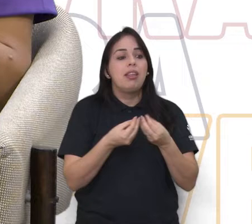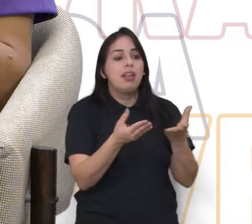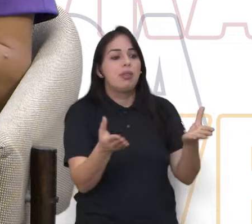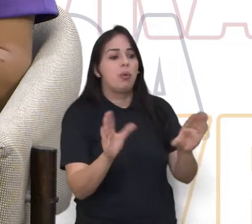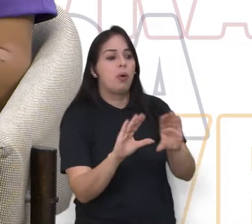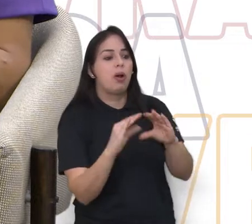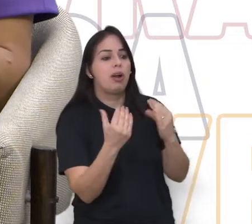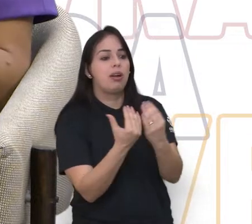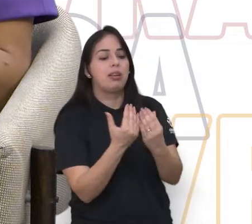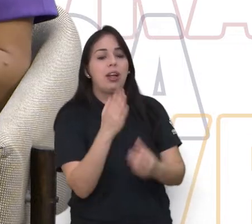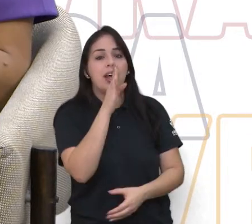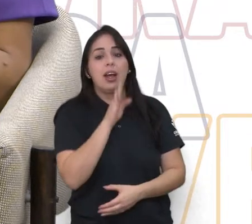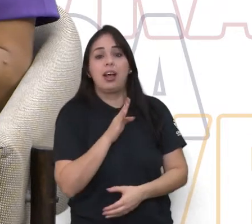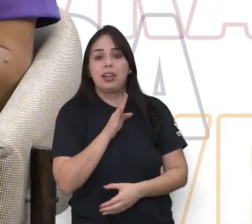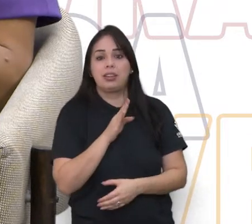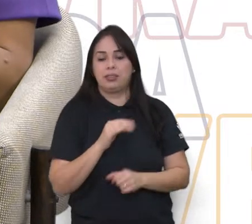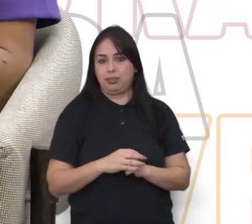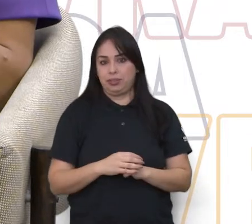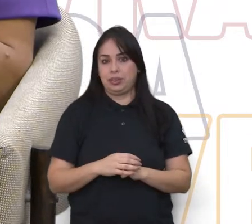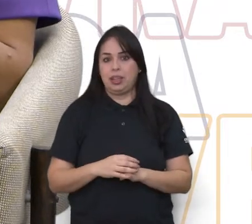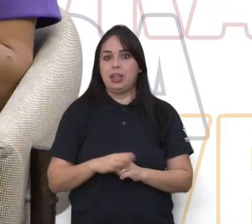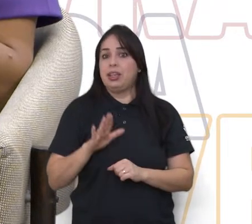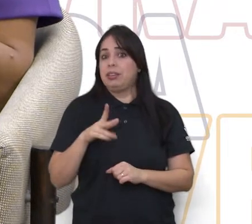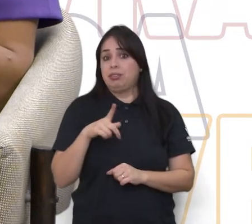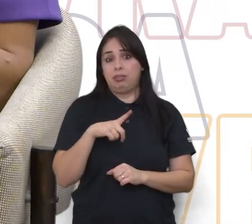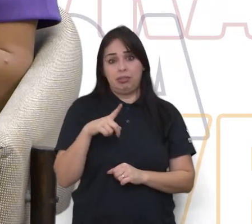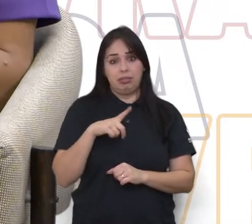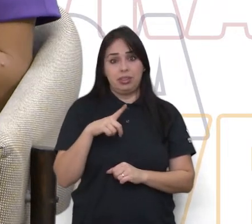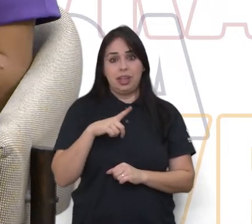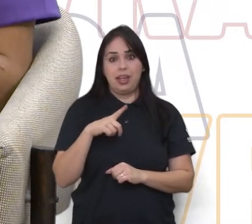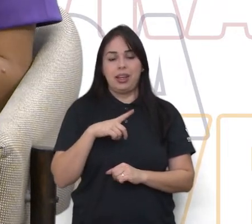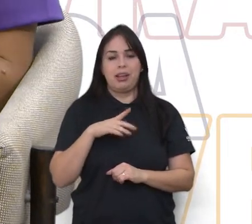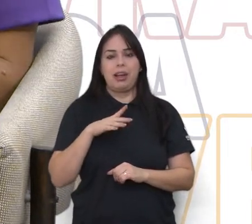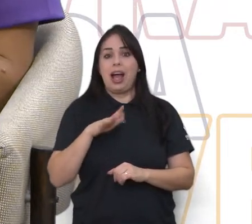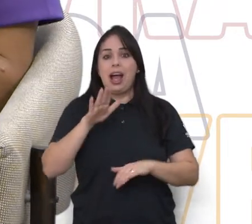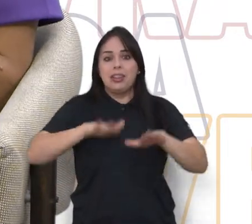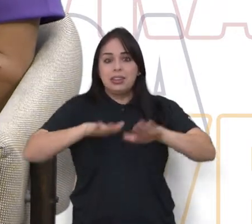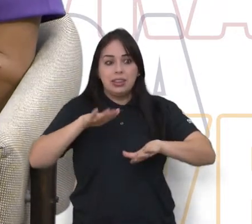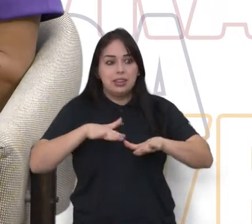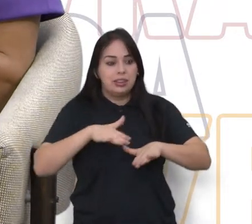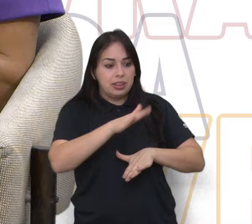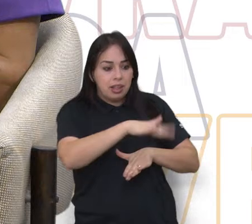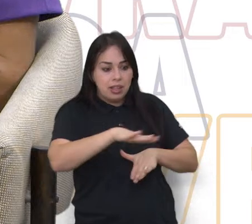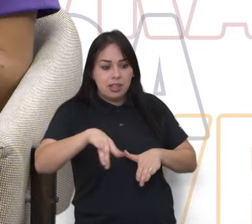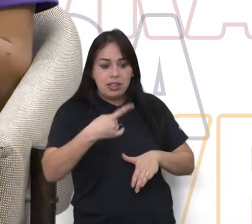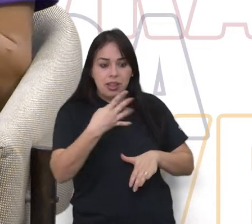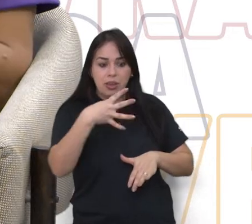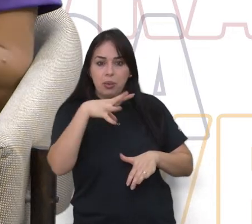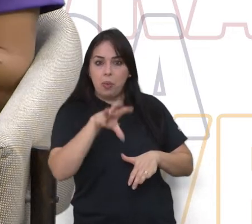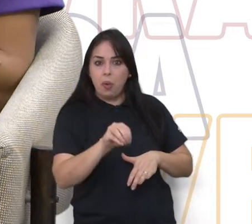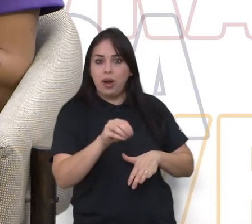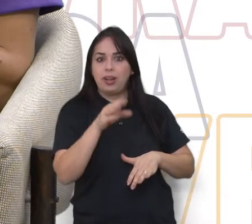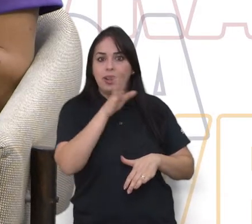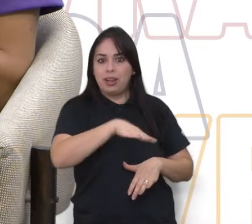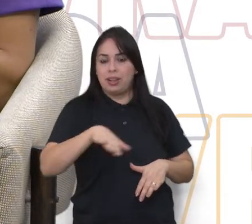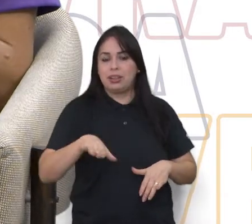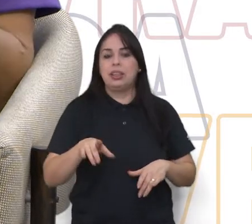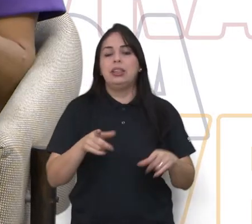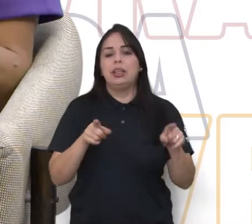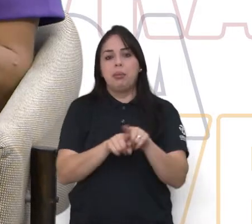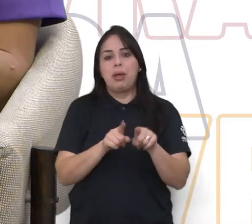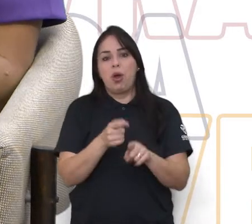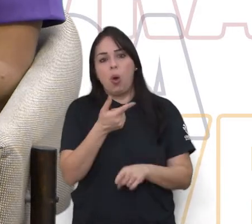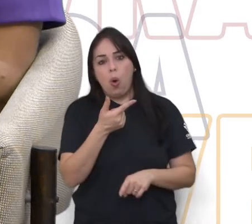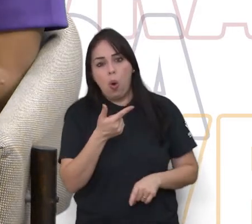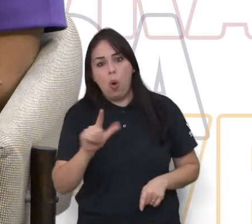gratuita, né, para muitas crianças. Teve edições que a gente trabalhou com 140 crianças. Uma outra oportunidade que a gente teve, que